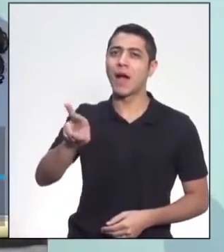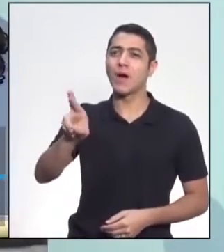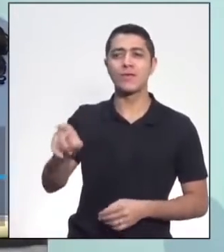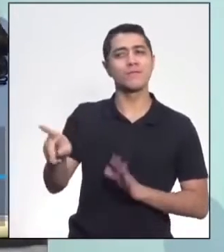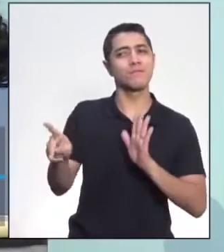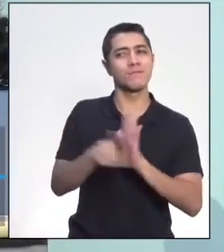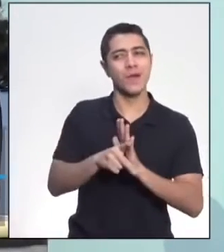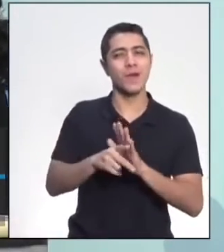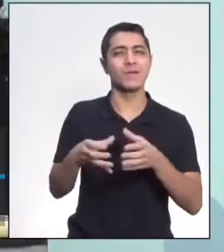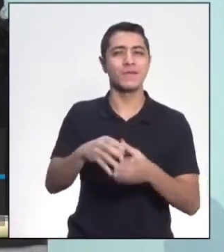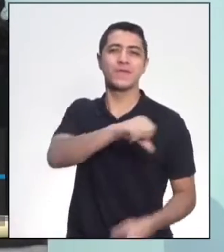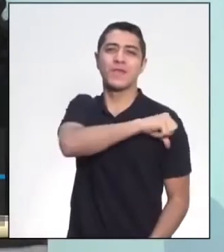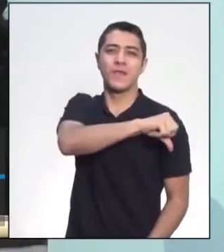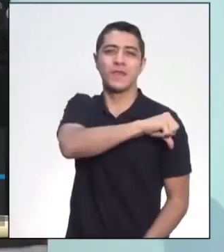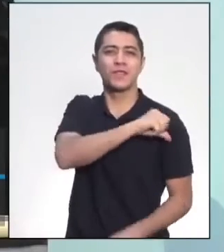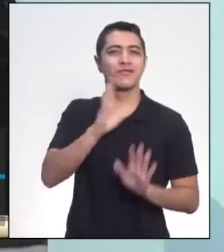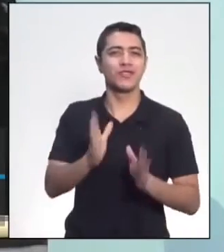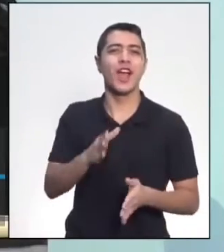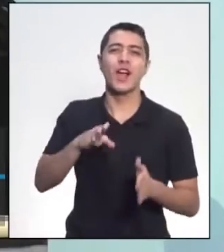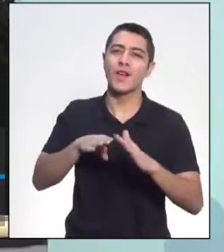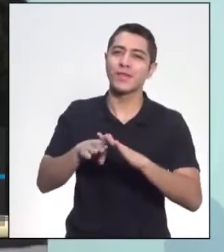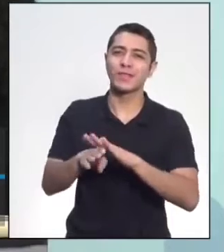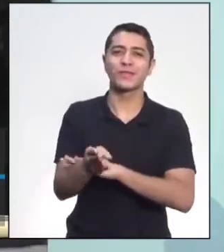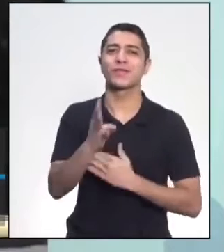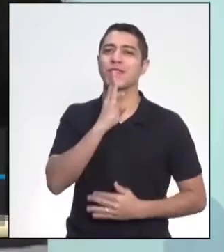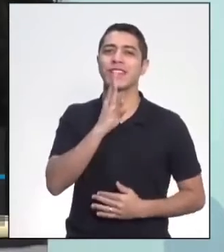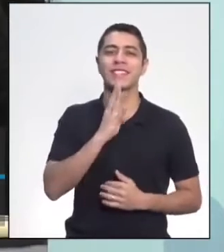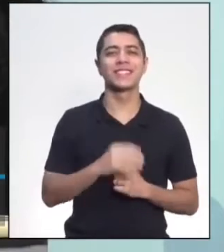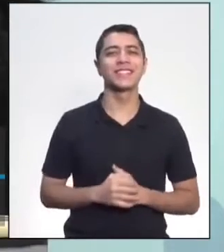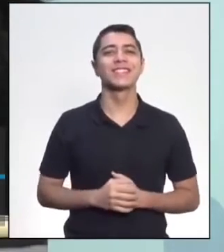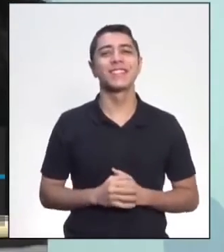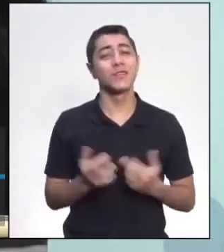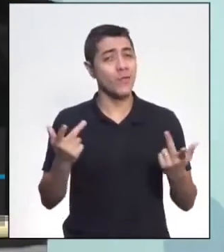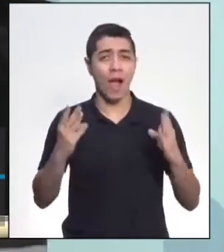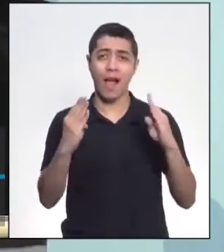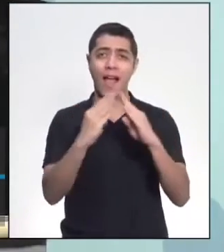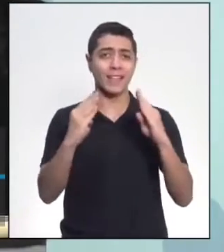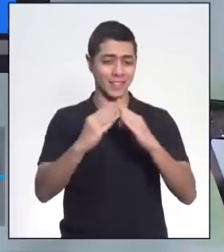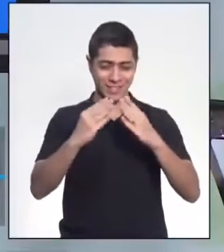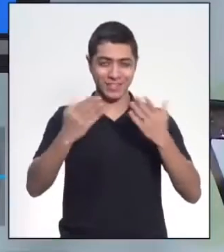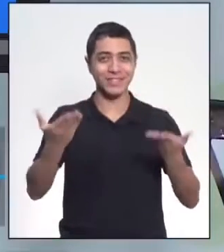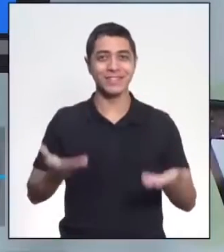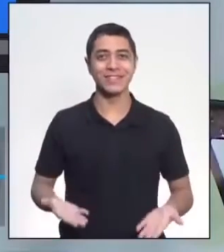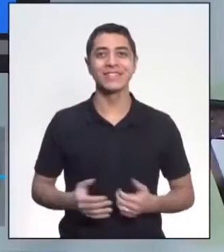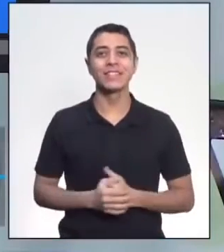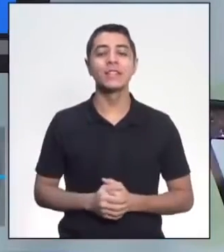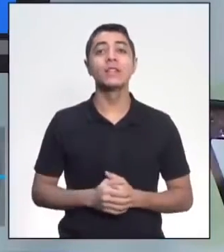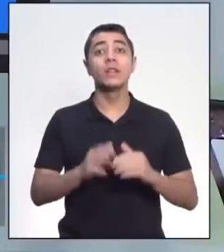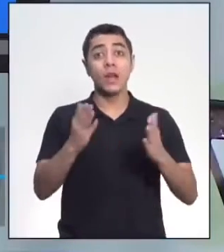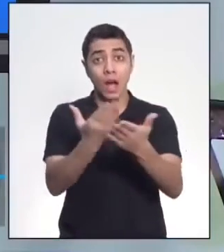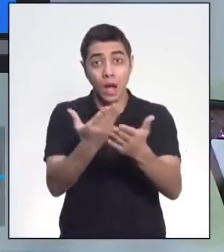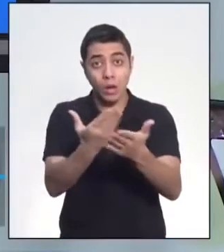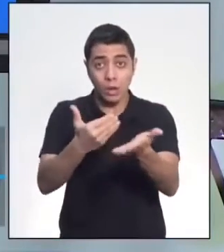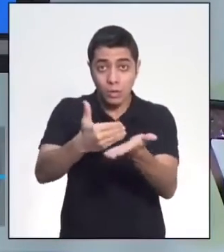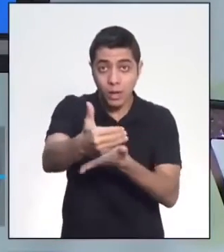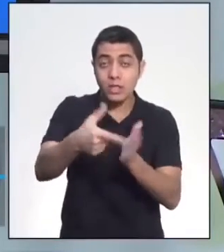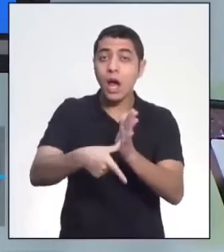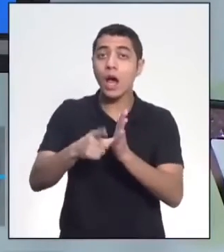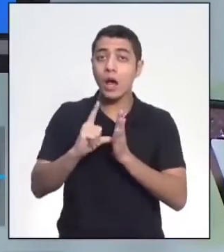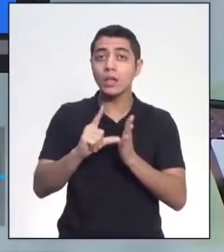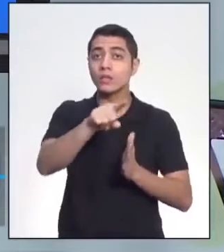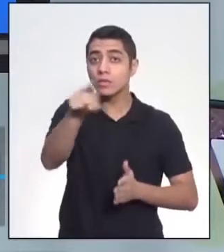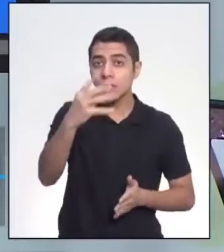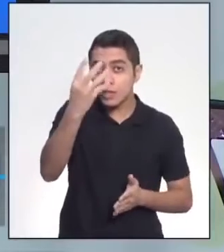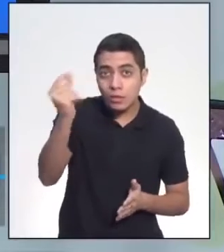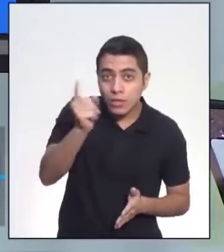não é mesmo? Nada de convidado. Estamos em casa. Aliás, antes de começar a aula, não esqueçam, queridos alunos, peguem seus cadernos, anote o dia de hoje.